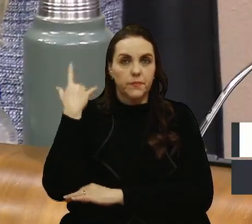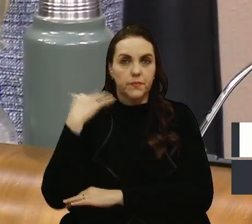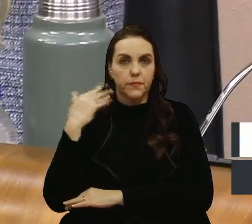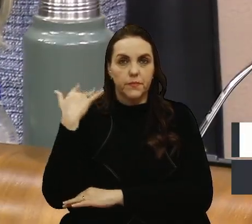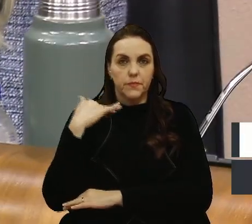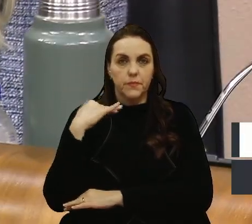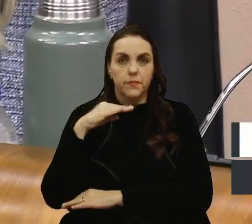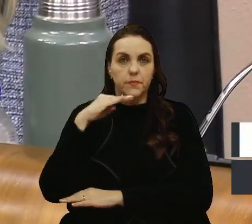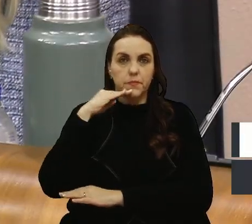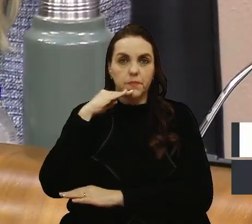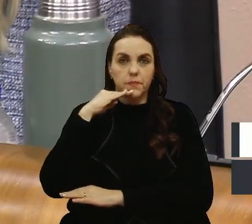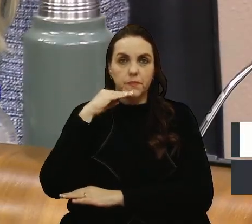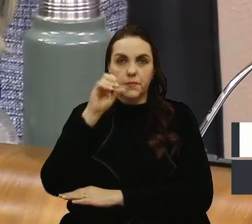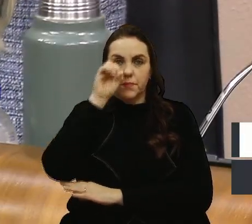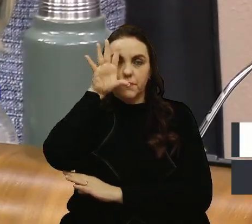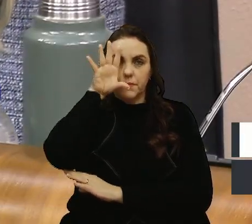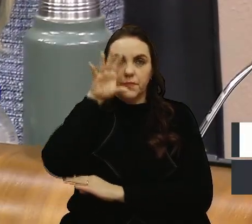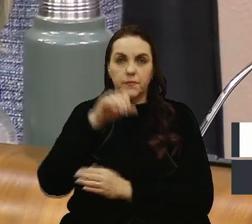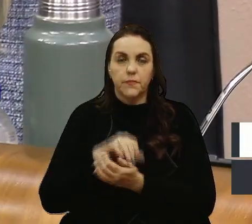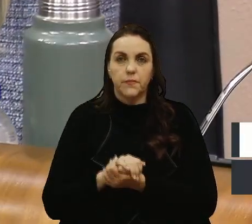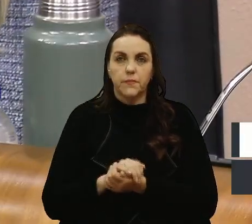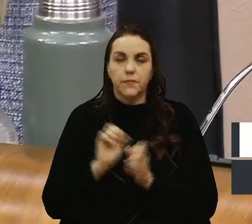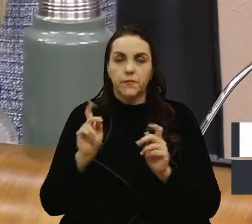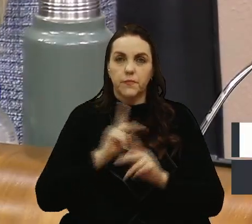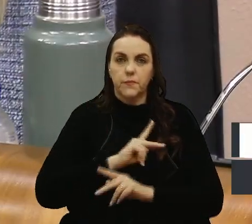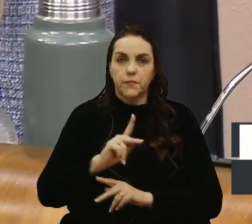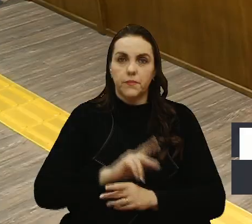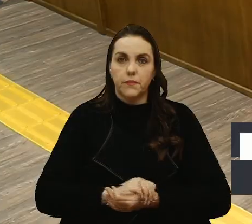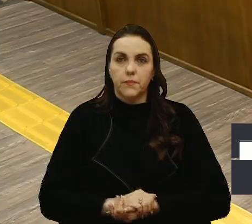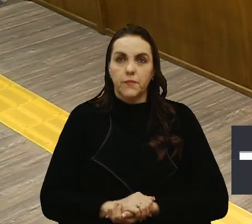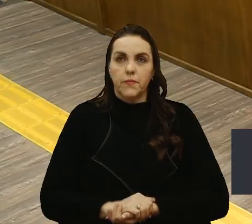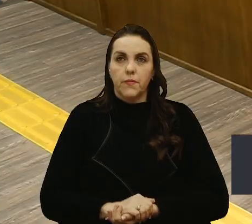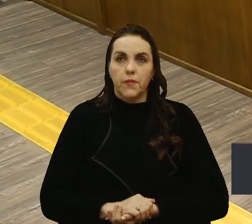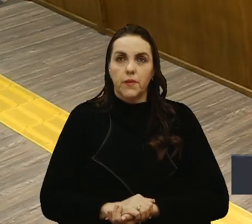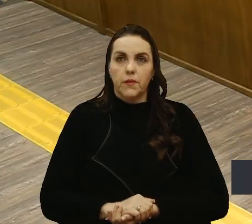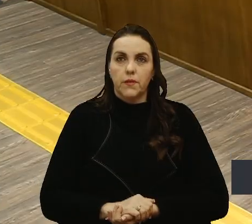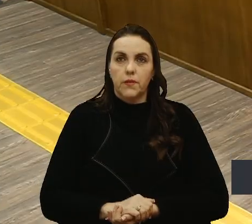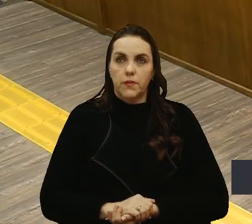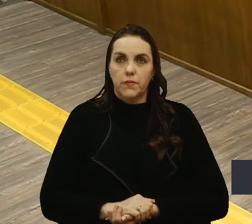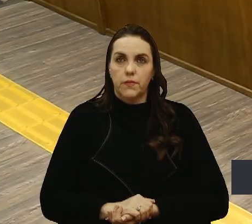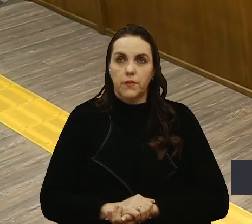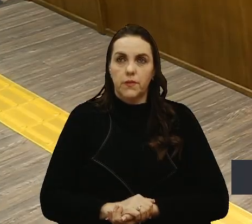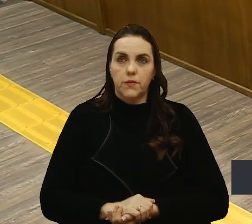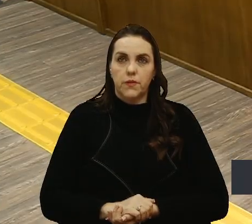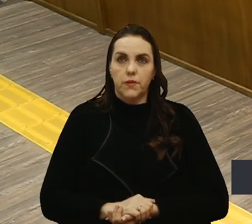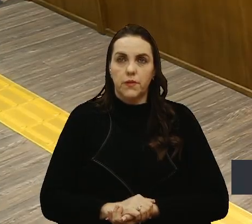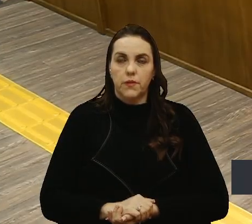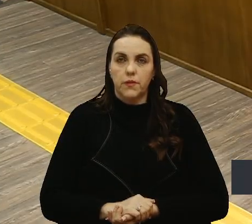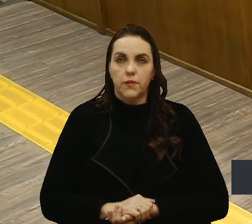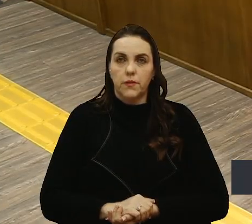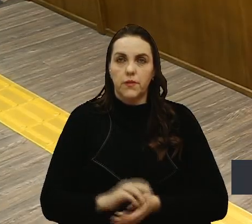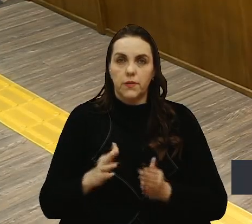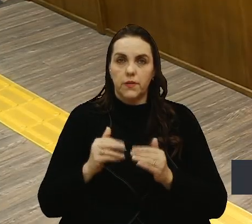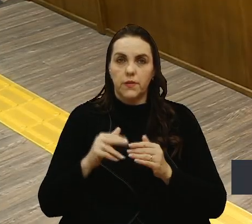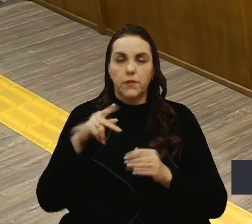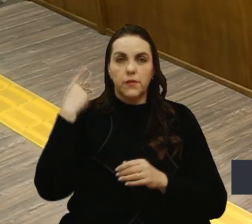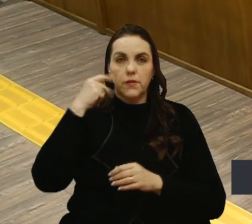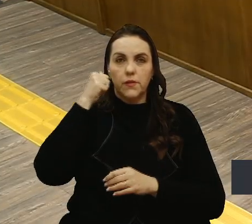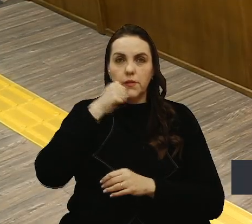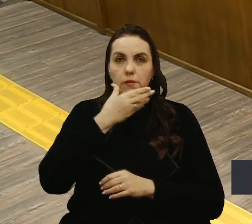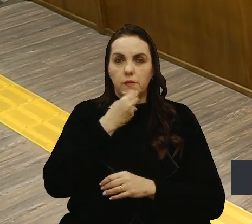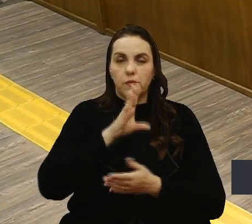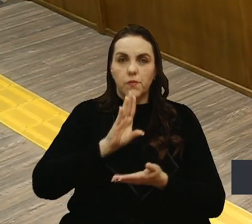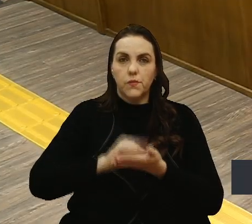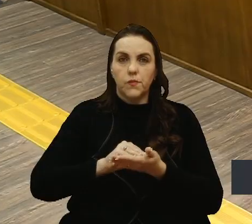Marques, Bortola e Fiuza. Seria isso, presidente. Obrigado, vereador Bortola. Solicito às vereadoras e vereadores que procedam ao